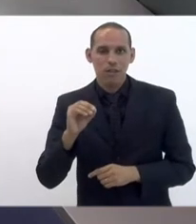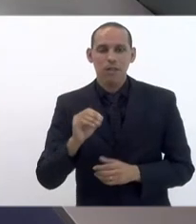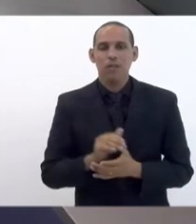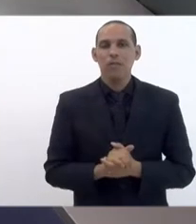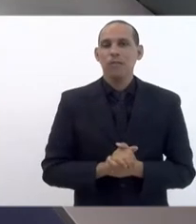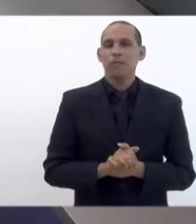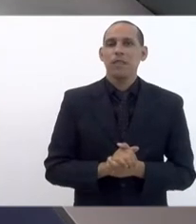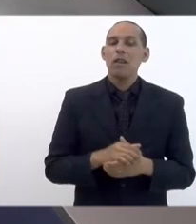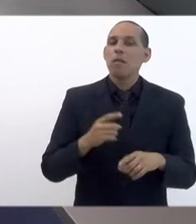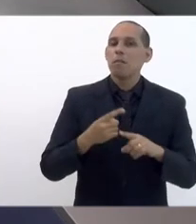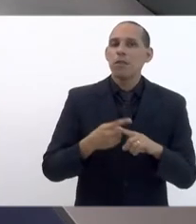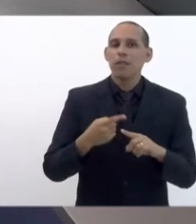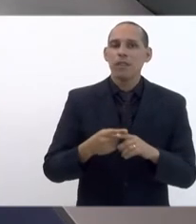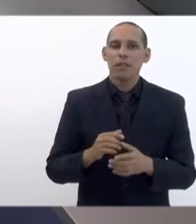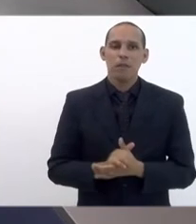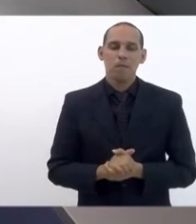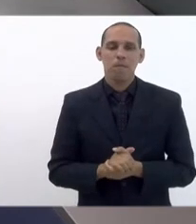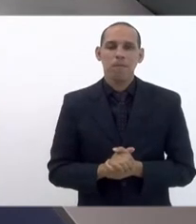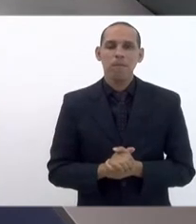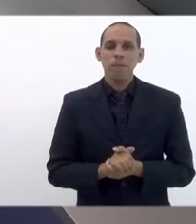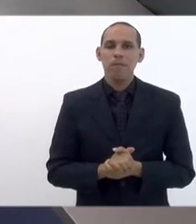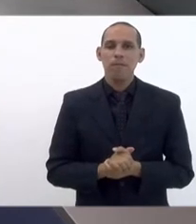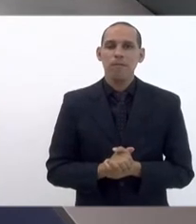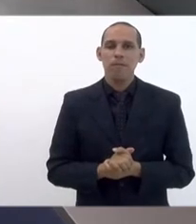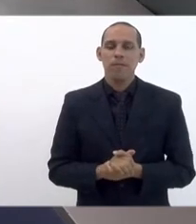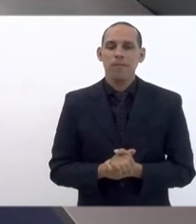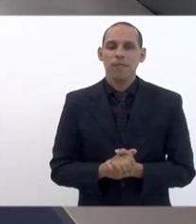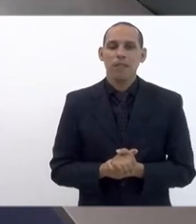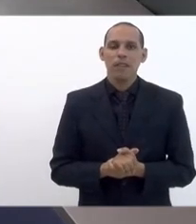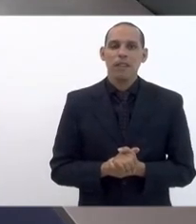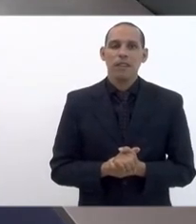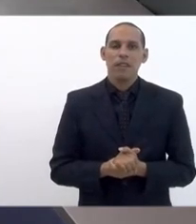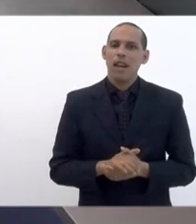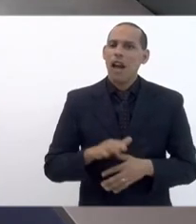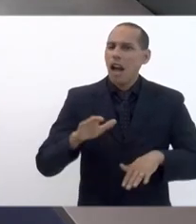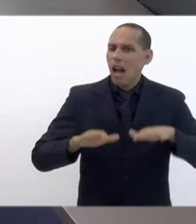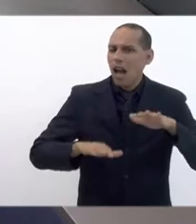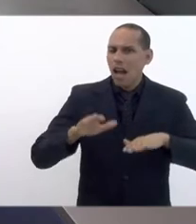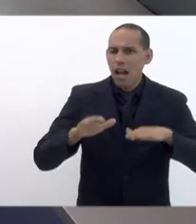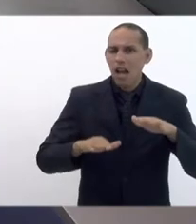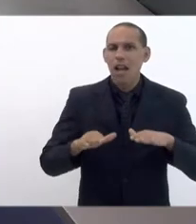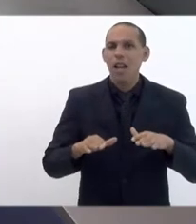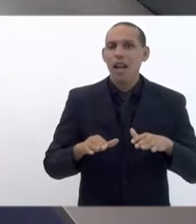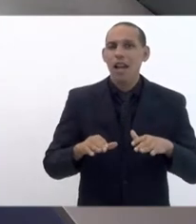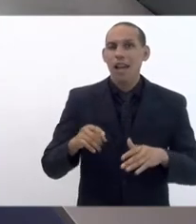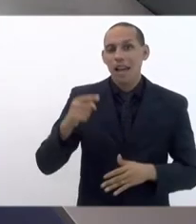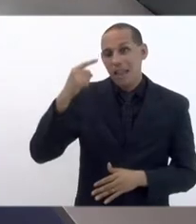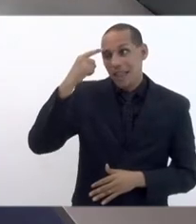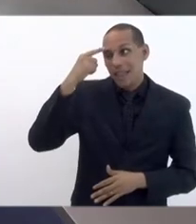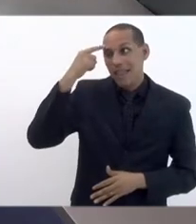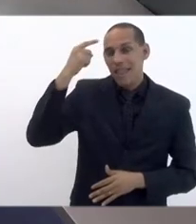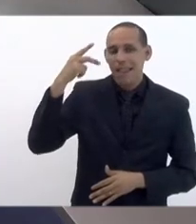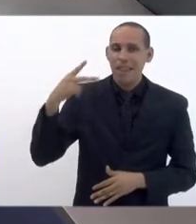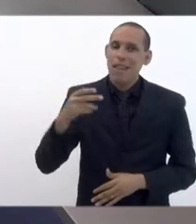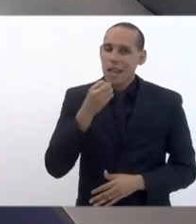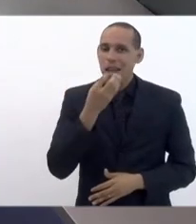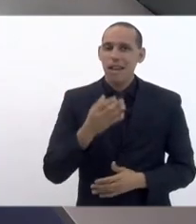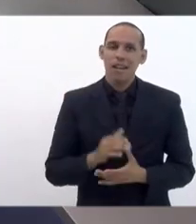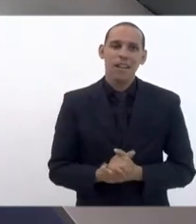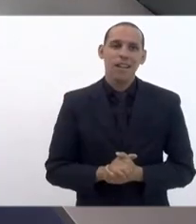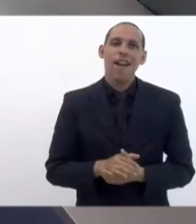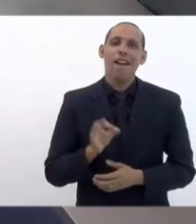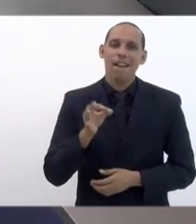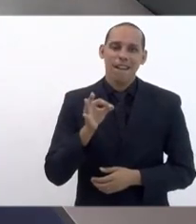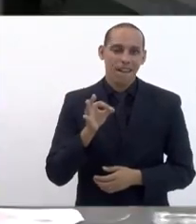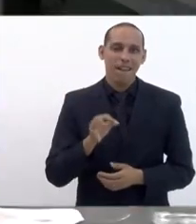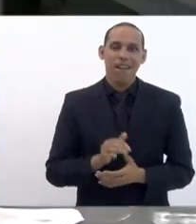Nós somos do interior, deputado nós somos inferior. Está arrebentando aqui na... Às vezes a intuição dele é boa. É boa. É. O